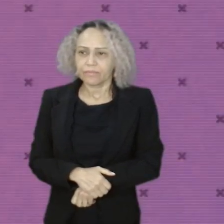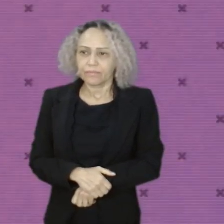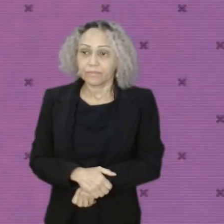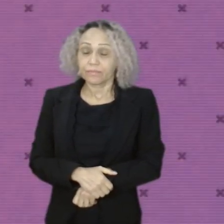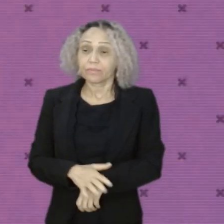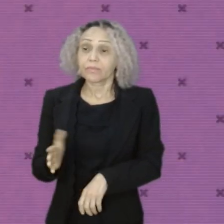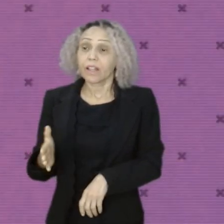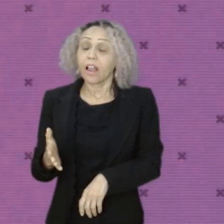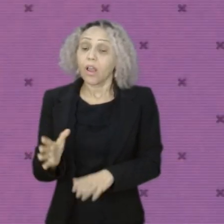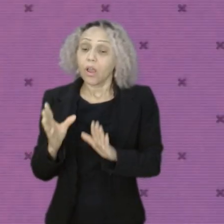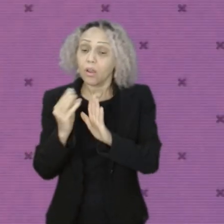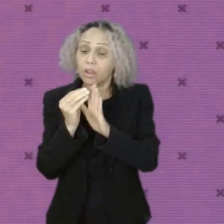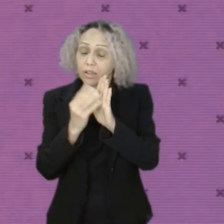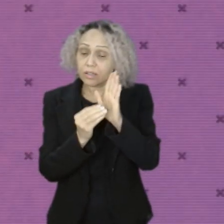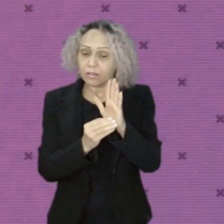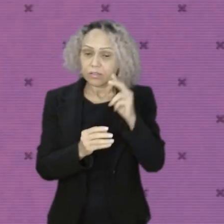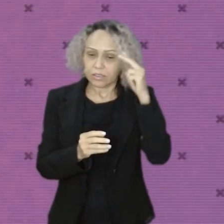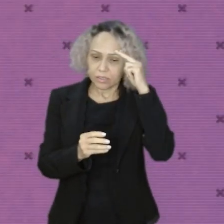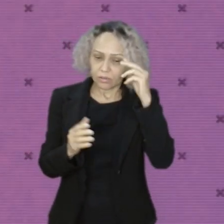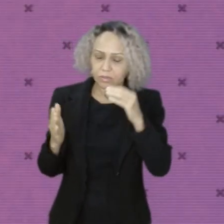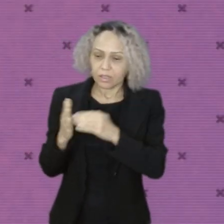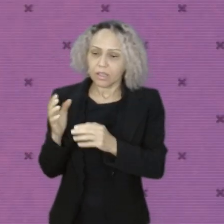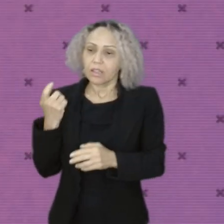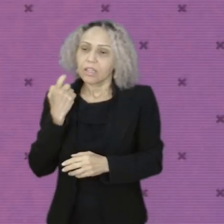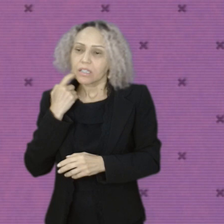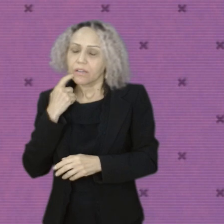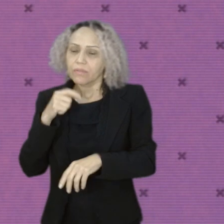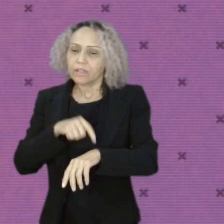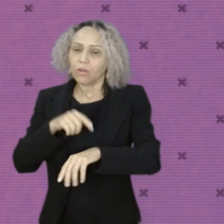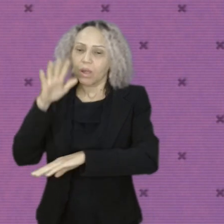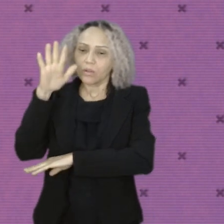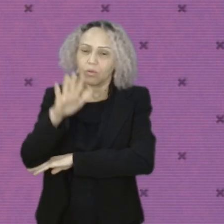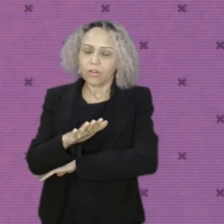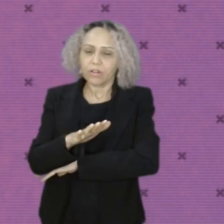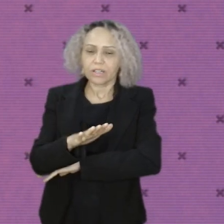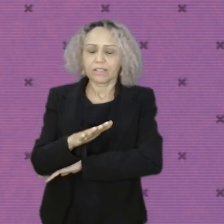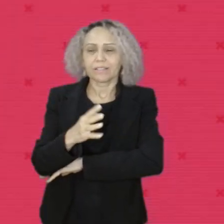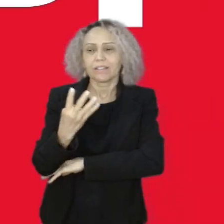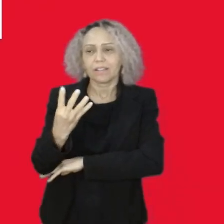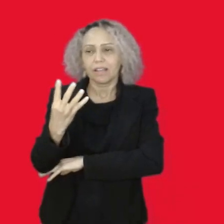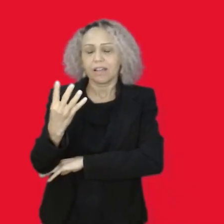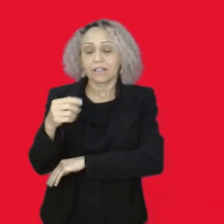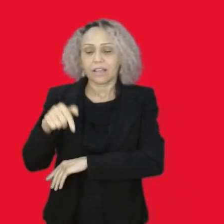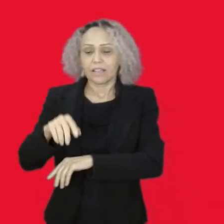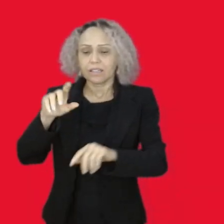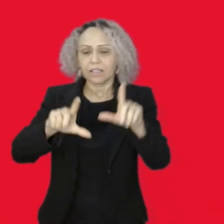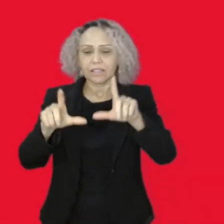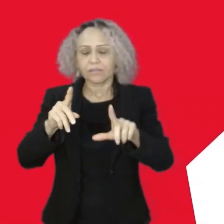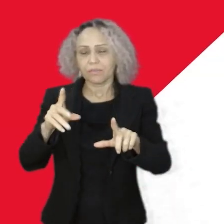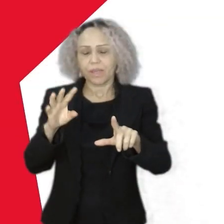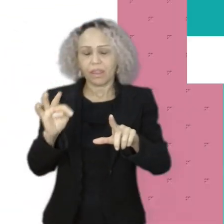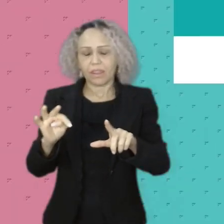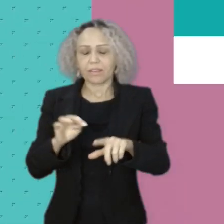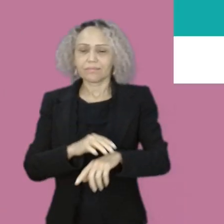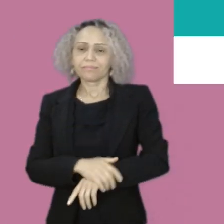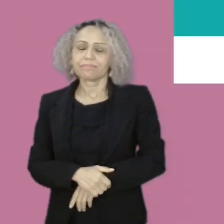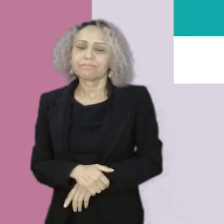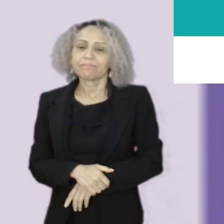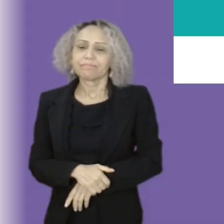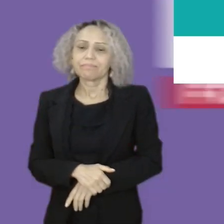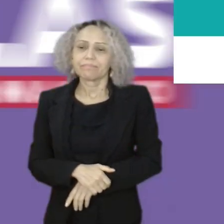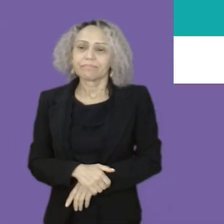Anote na sua agenda que é de segunda a sexta-feira, sempre às 4 horas da tarde, aqui na TVPT.